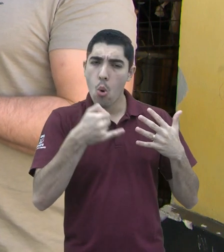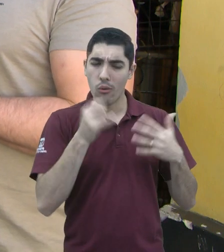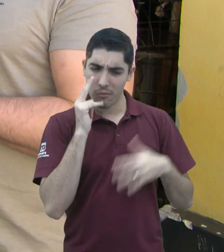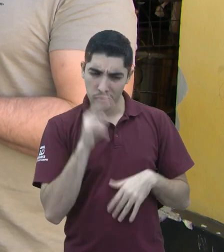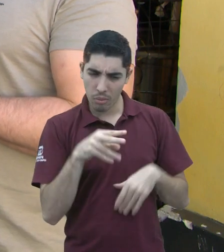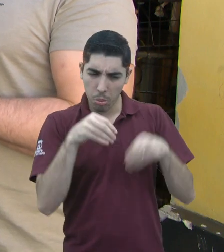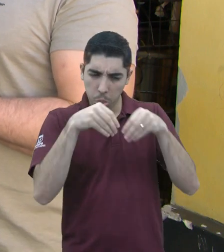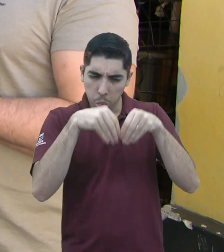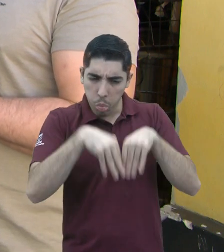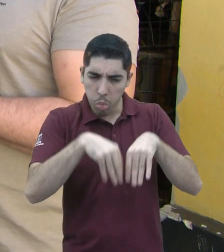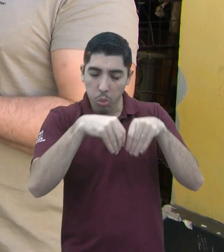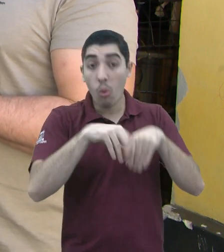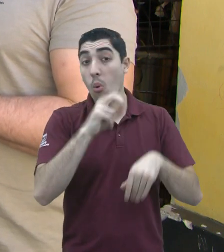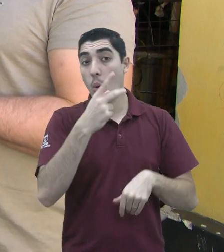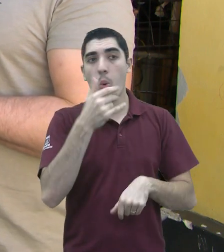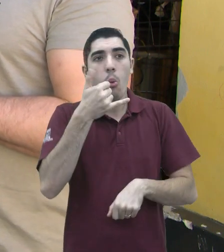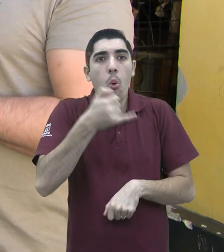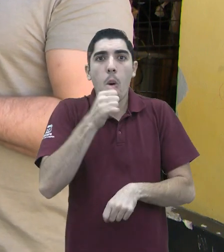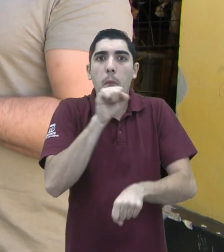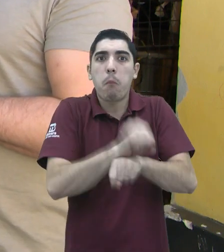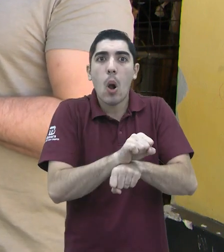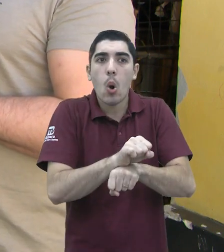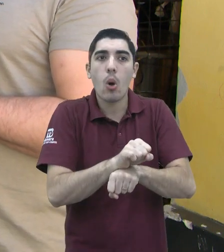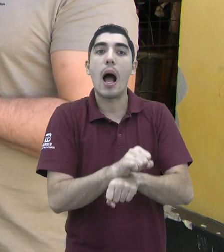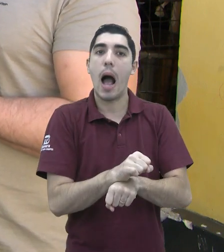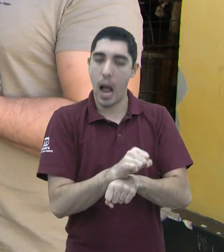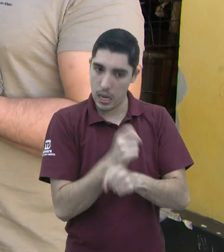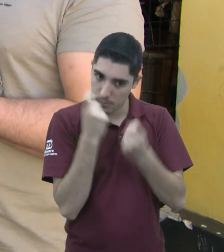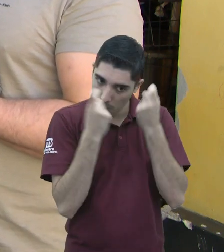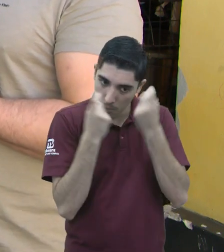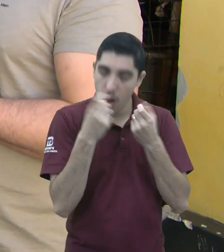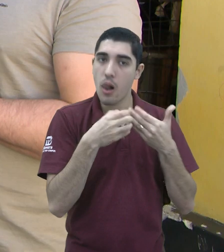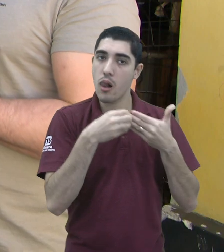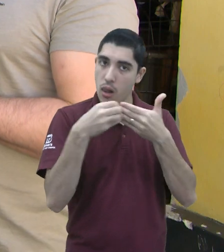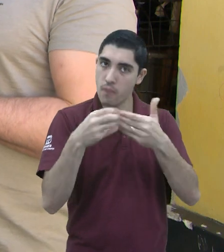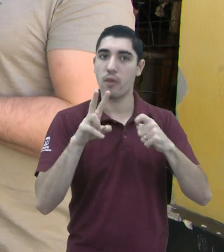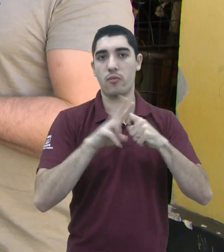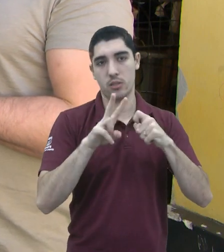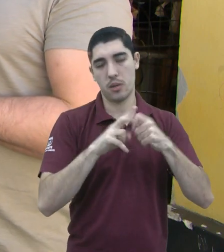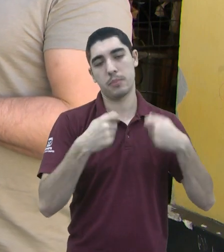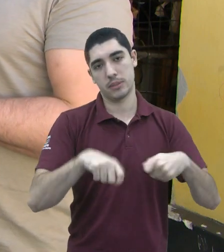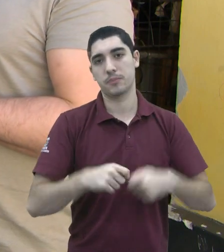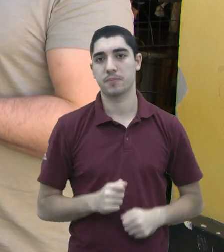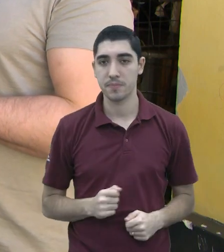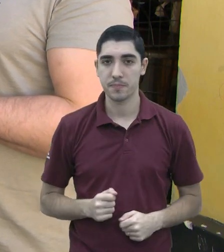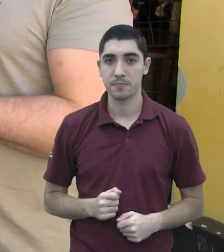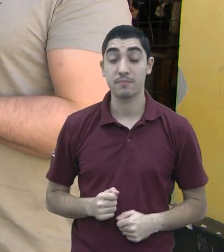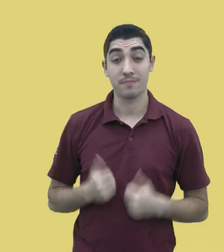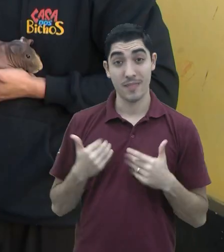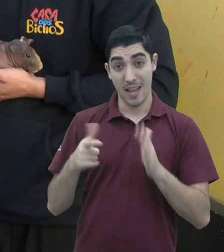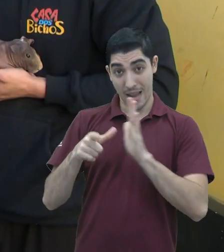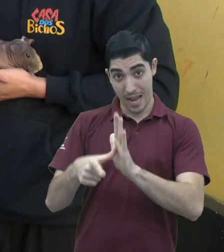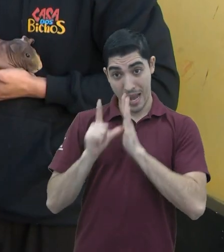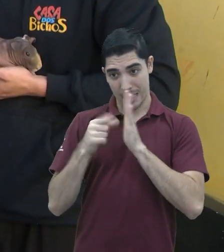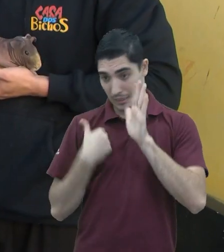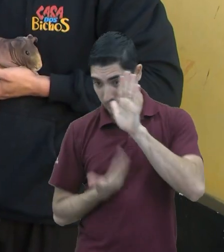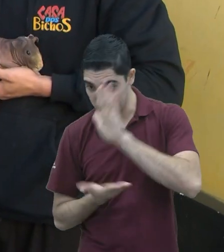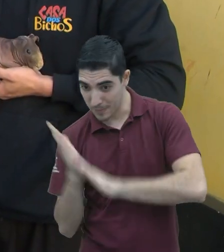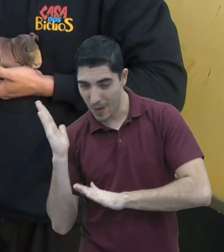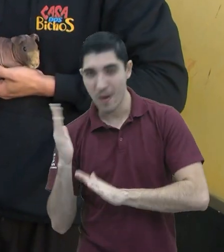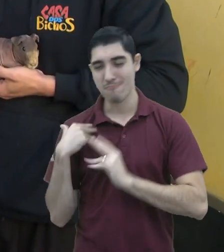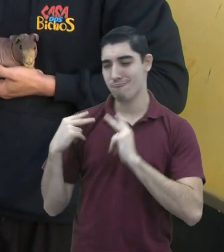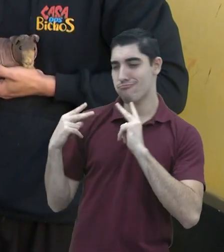Cocô, se estiver mole ou não estiver fazendo cocô, é bem preocupante. São os sinais principais, assim. E antes de ir